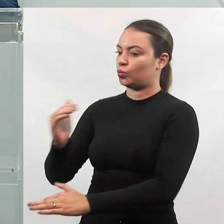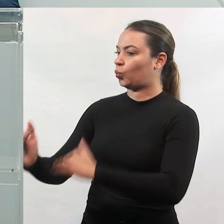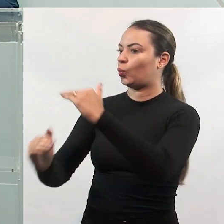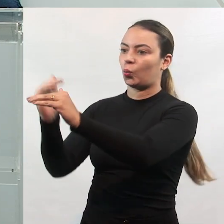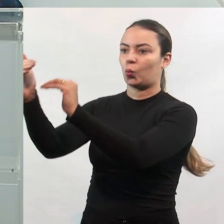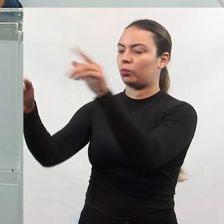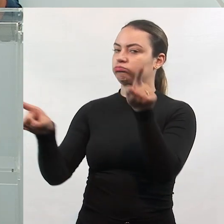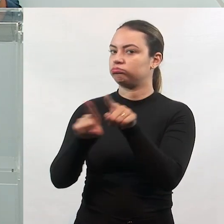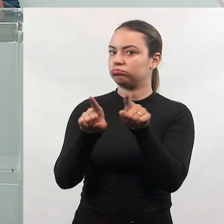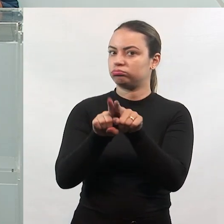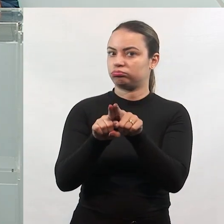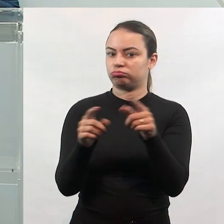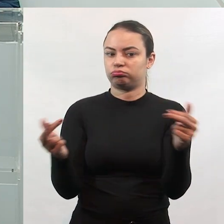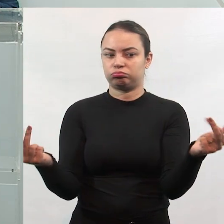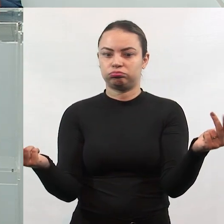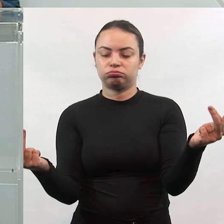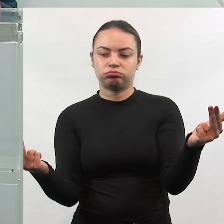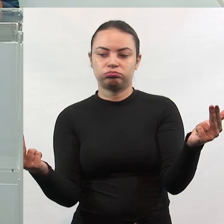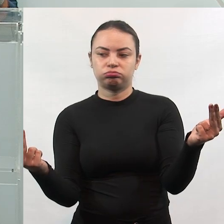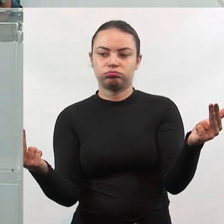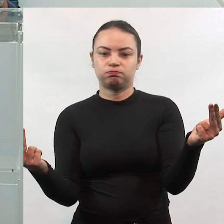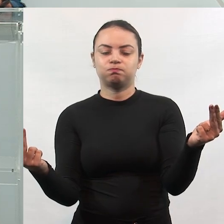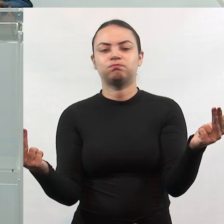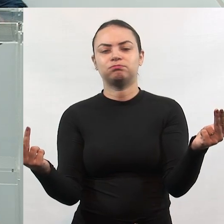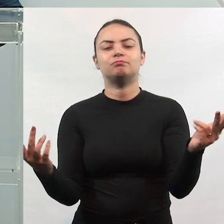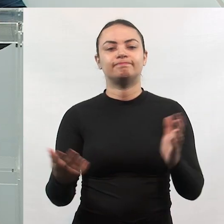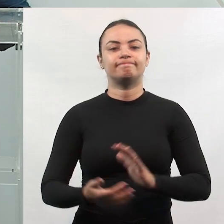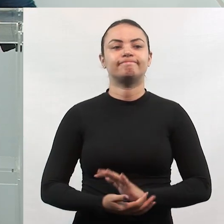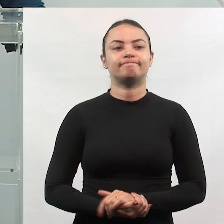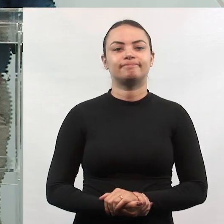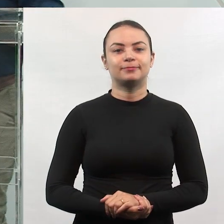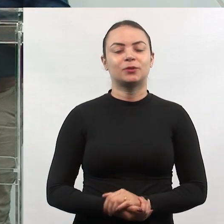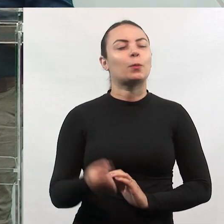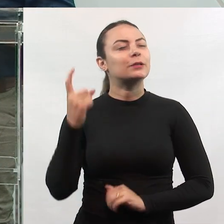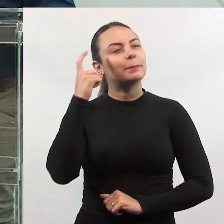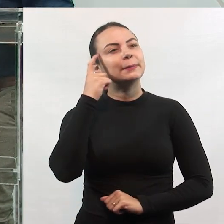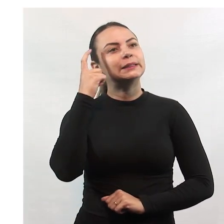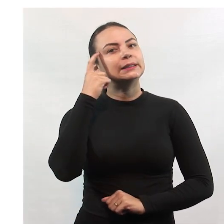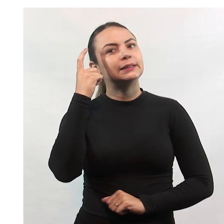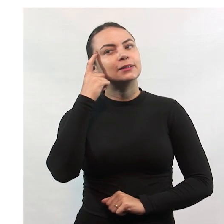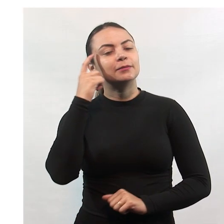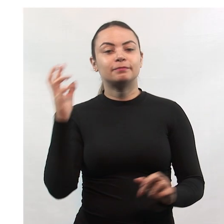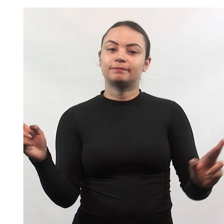elucidar melhor, a descrever melhor o que você pretende, tá?